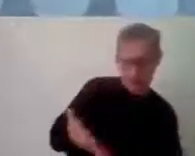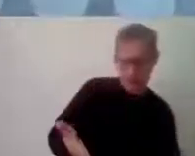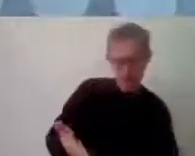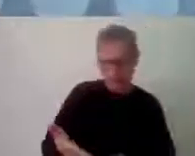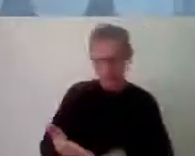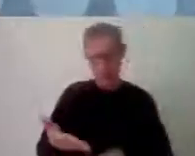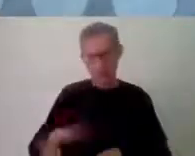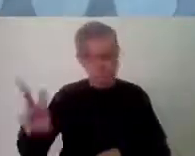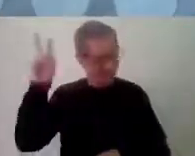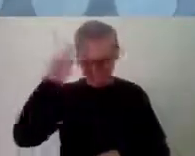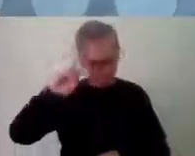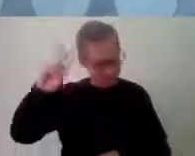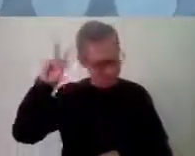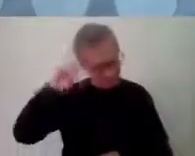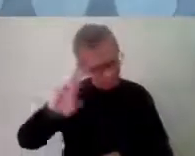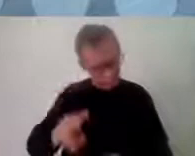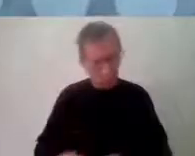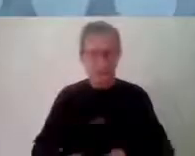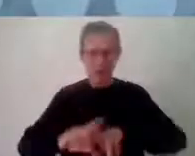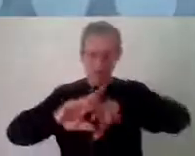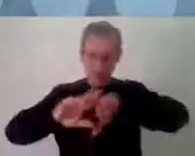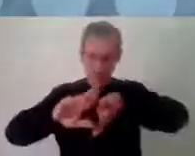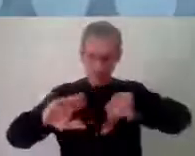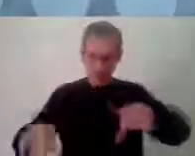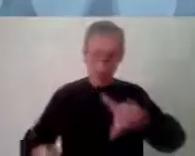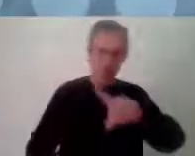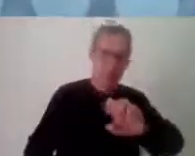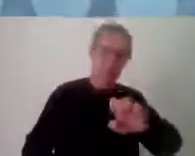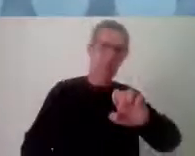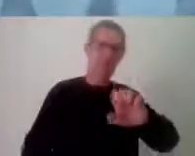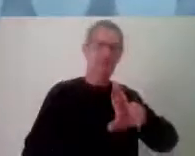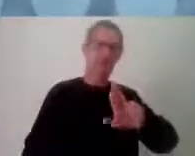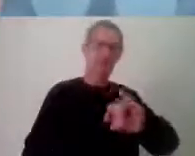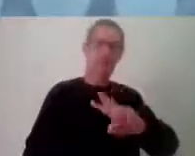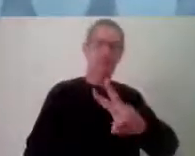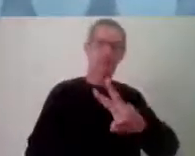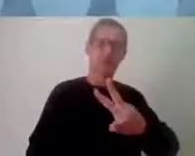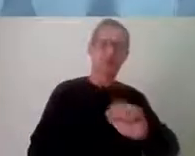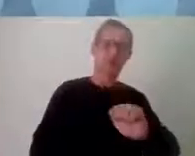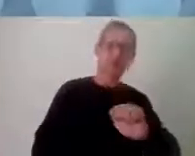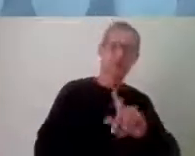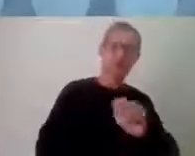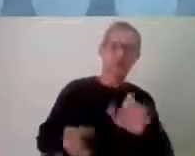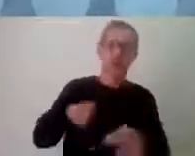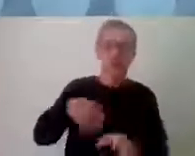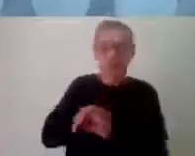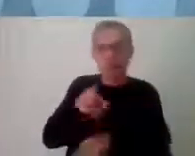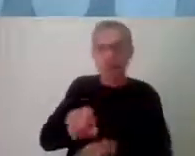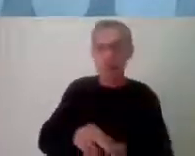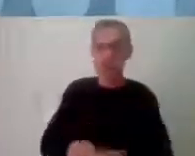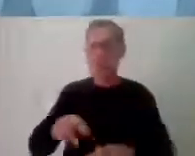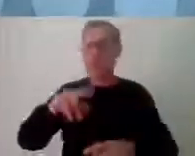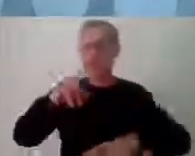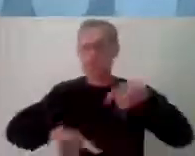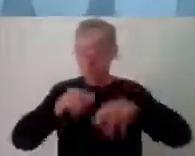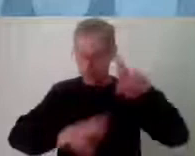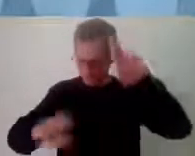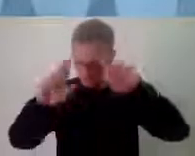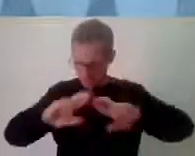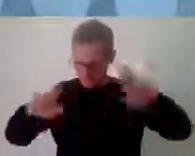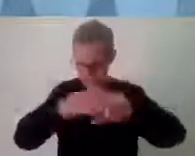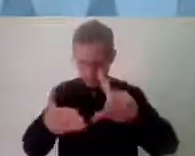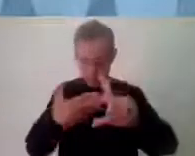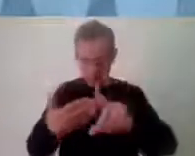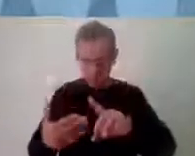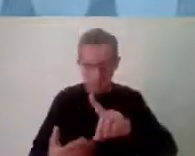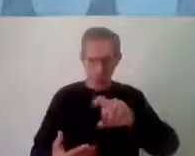se não lembra sobre derivadas, aconselho você a ir lá no seu material, revisar essas aulas de derivadas,